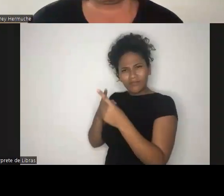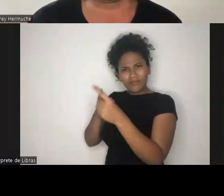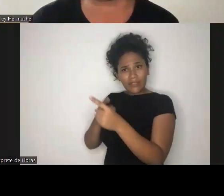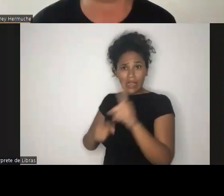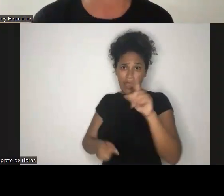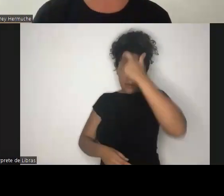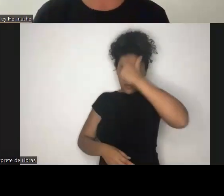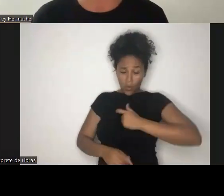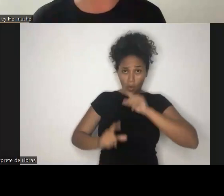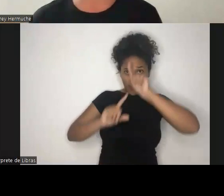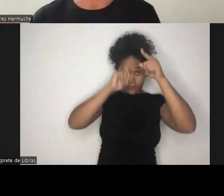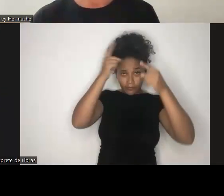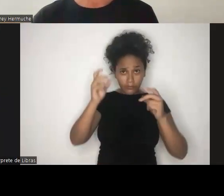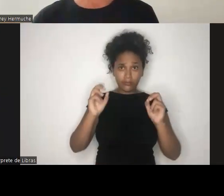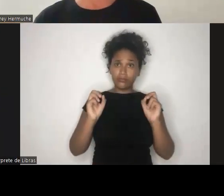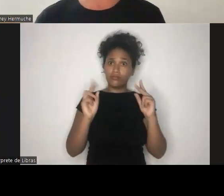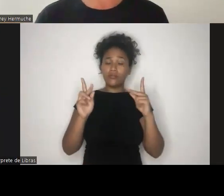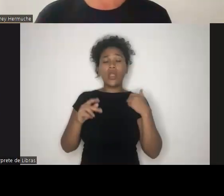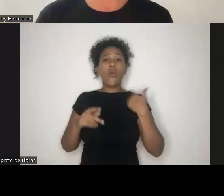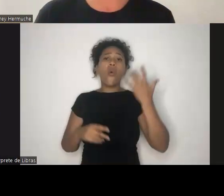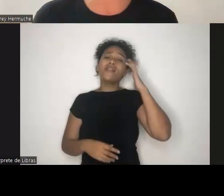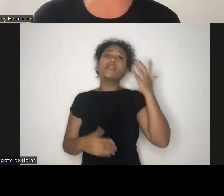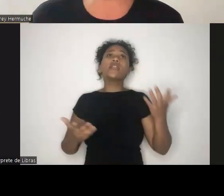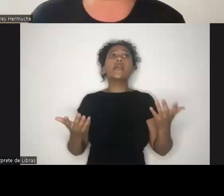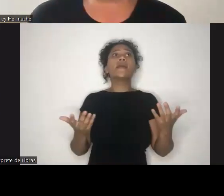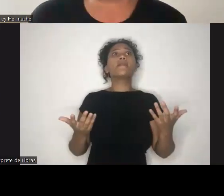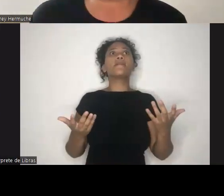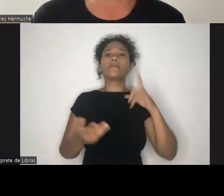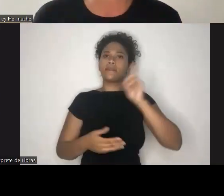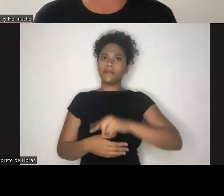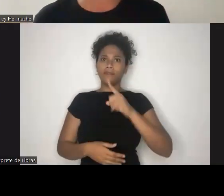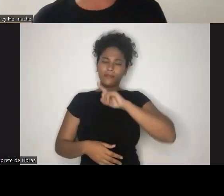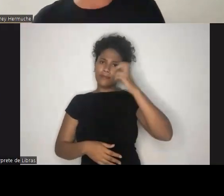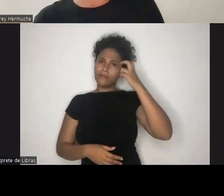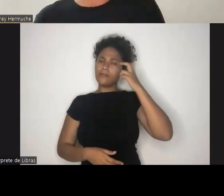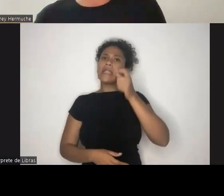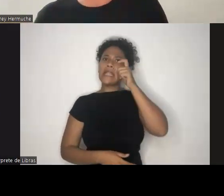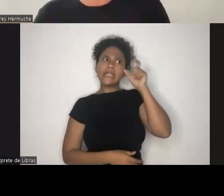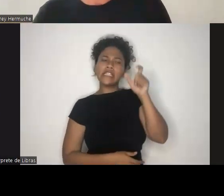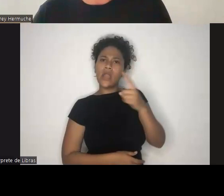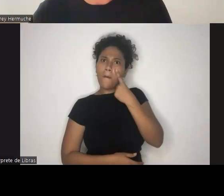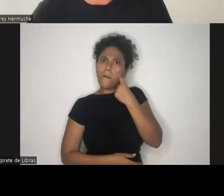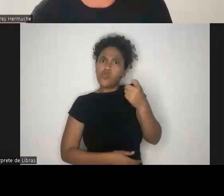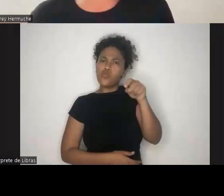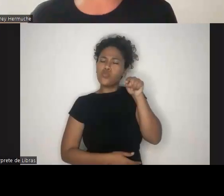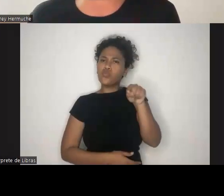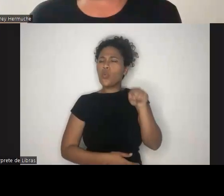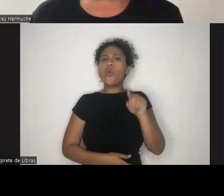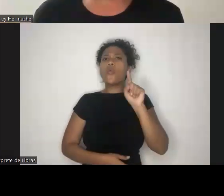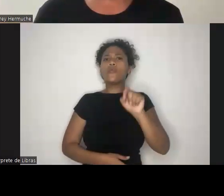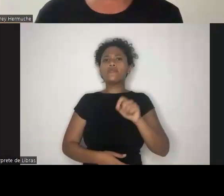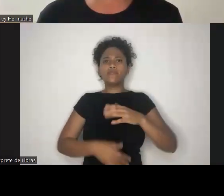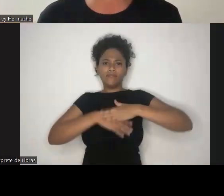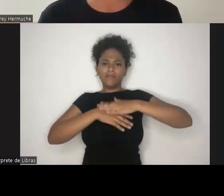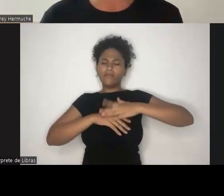criativa eu acho que é muito interessante para o artista eles ele ele se provocar